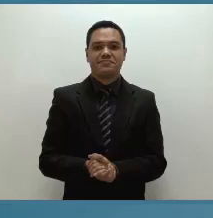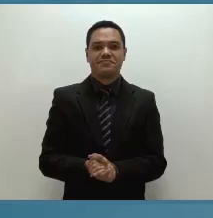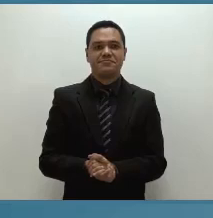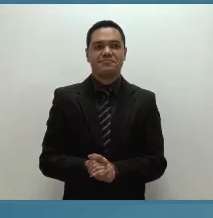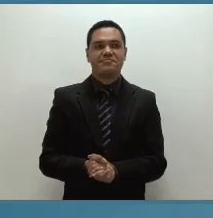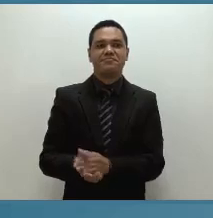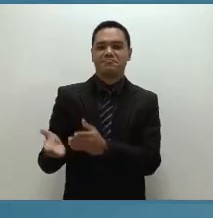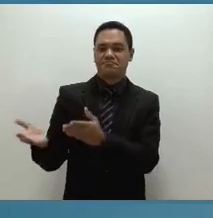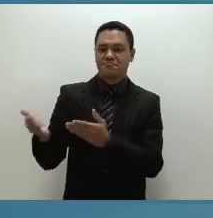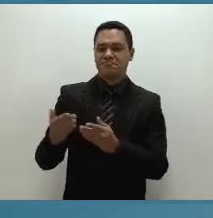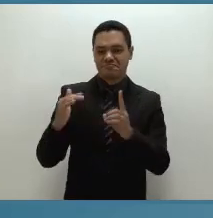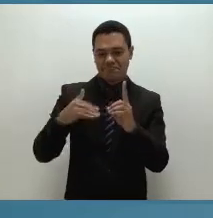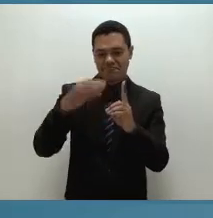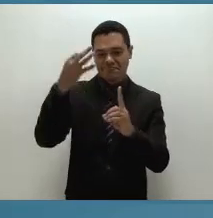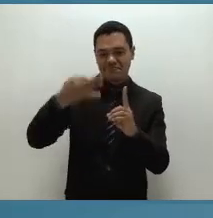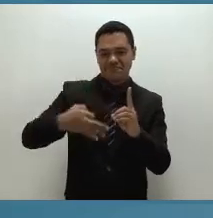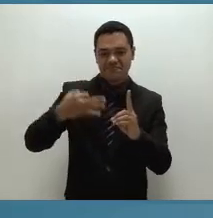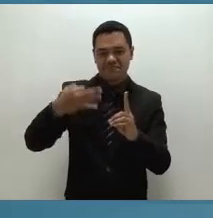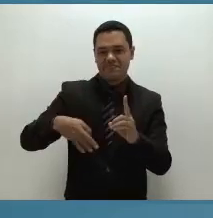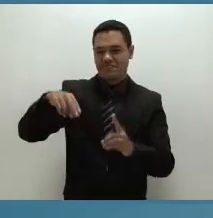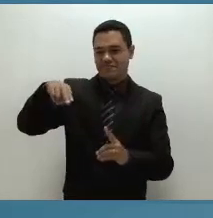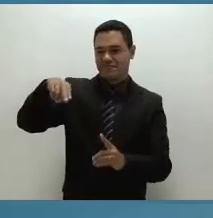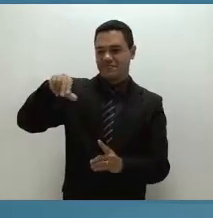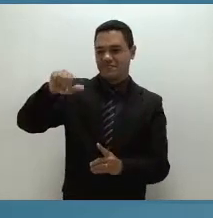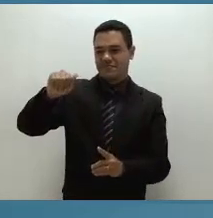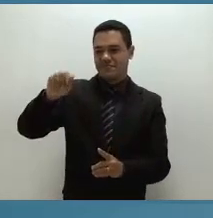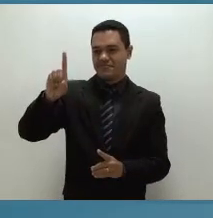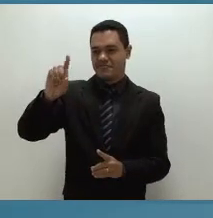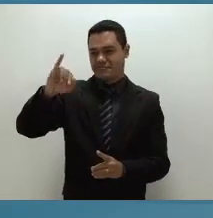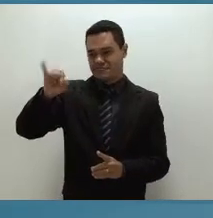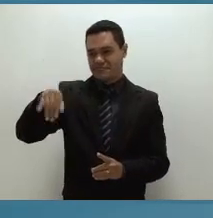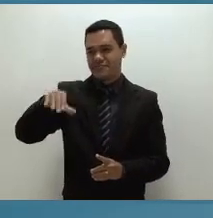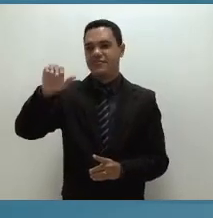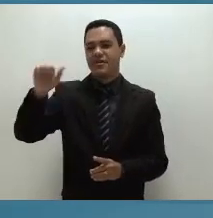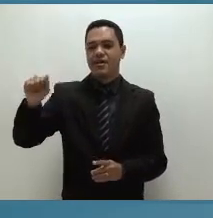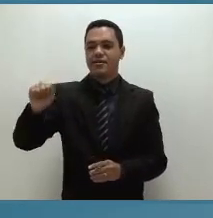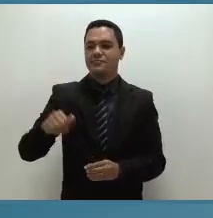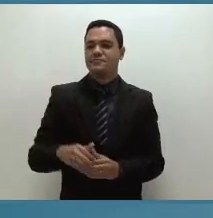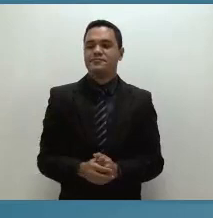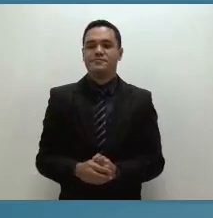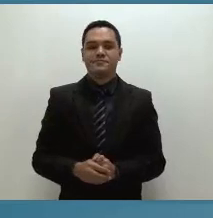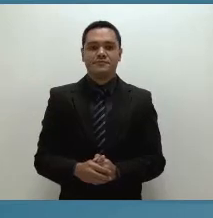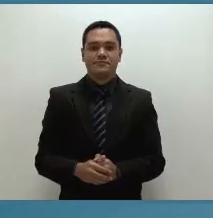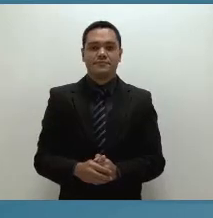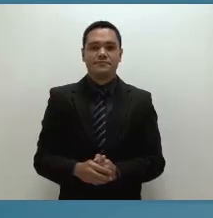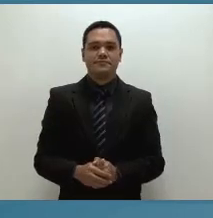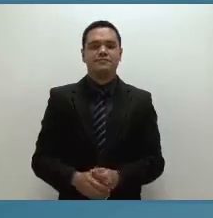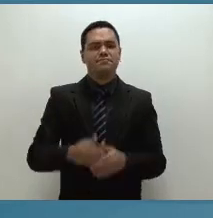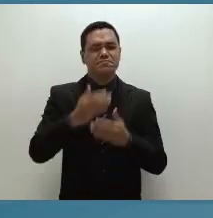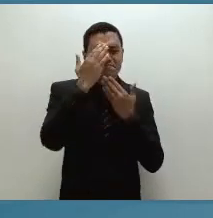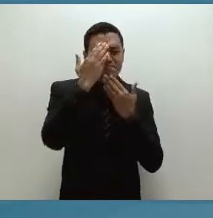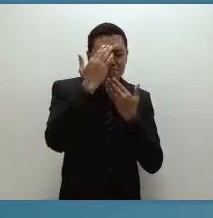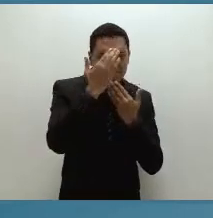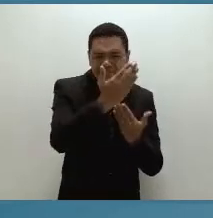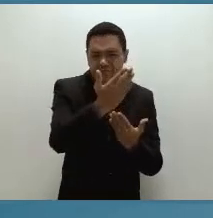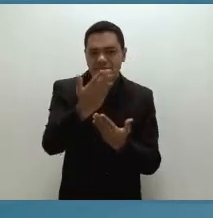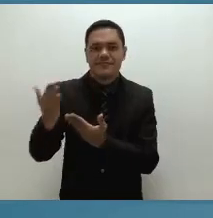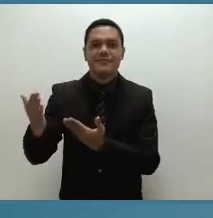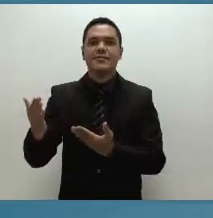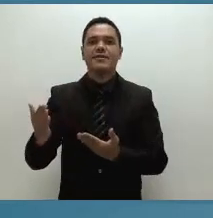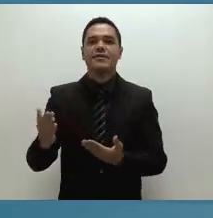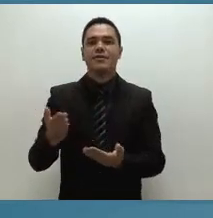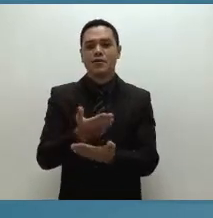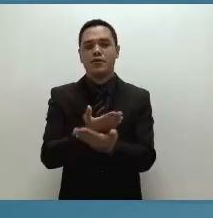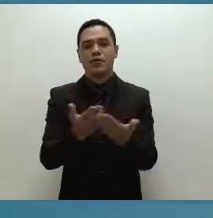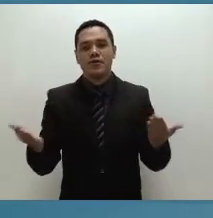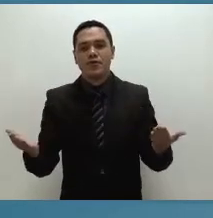Para agradecer, não só a Vossa Excelência, mas todos os desembargadores e desembargadoras, que sei